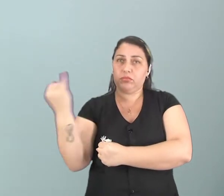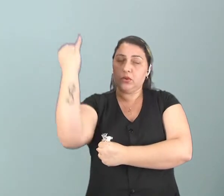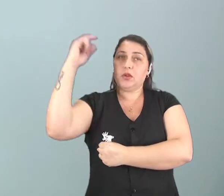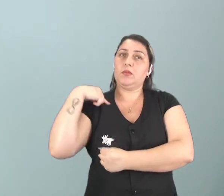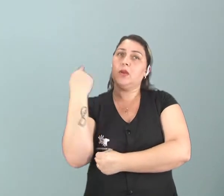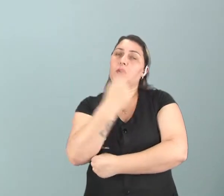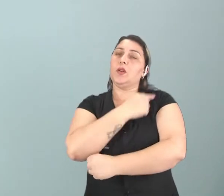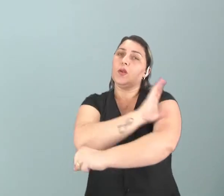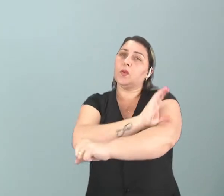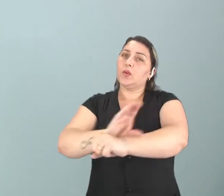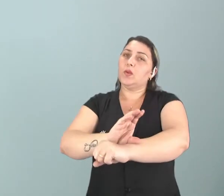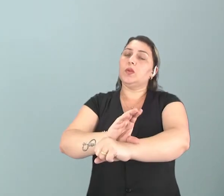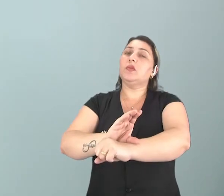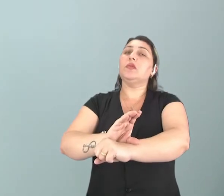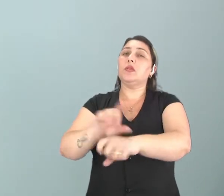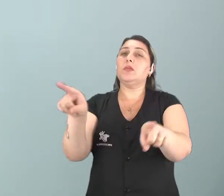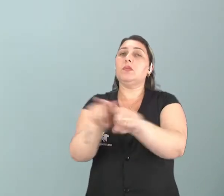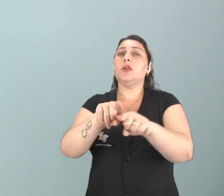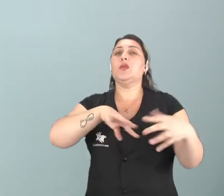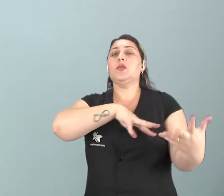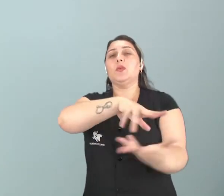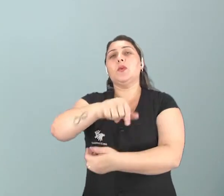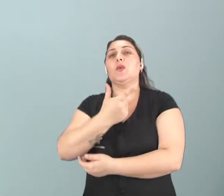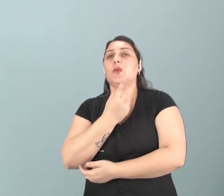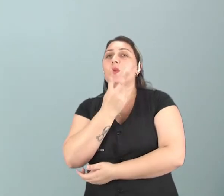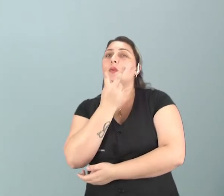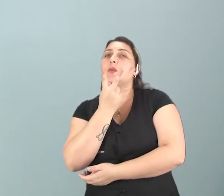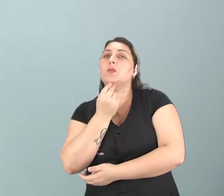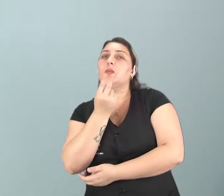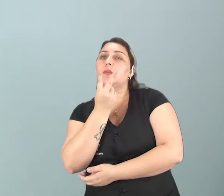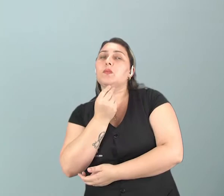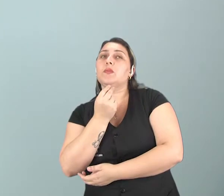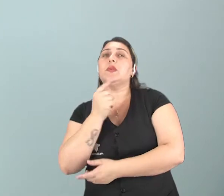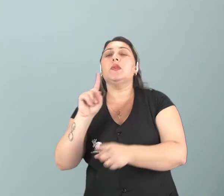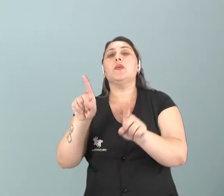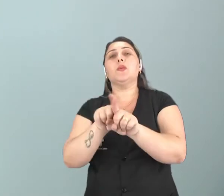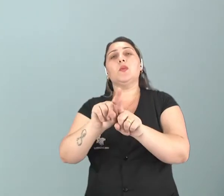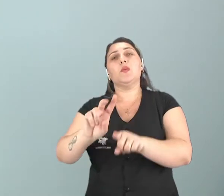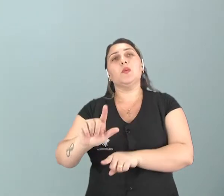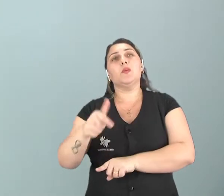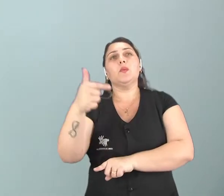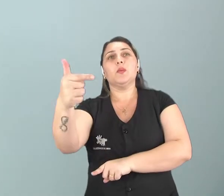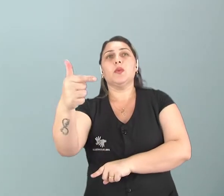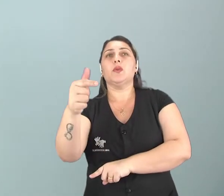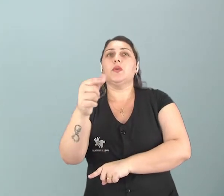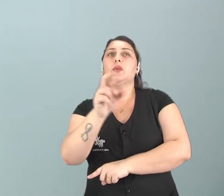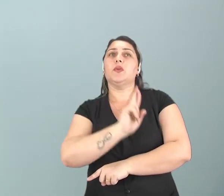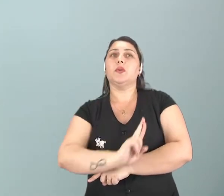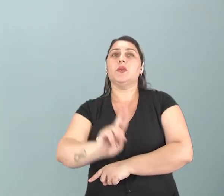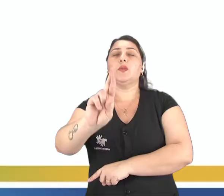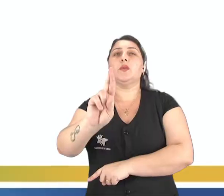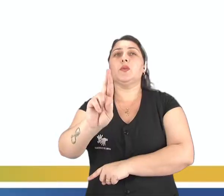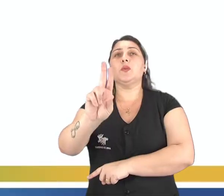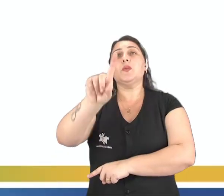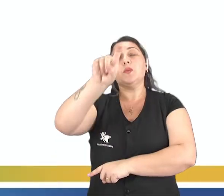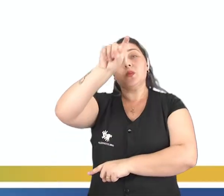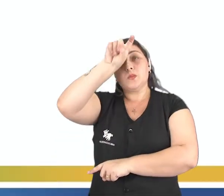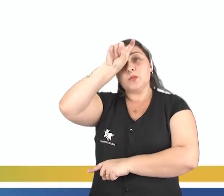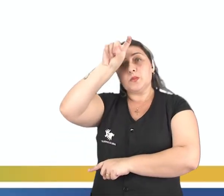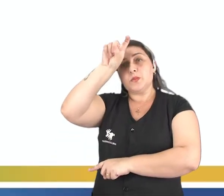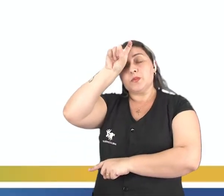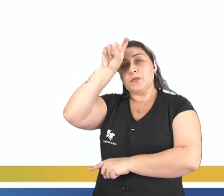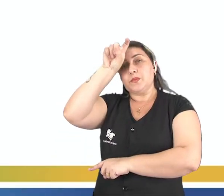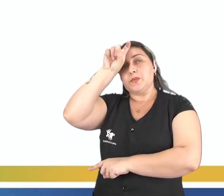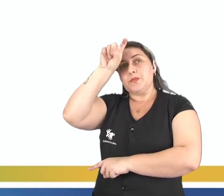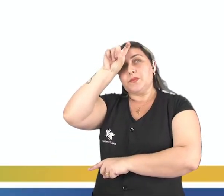a nossa cultura e para a cultura do mundo, Machado de Assis. Vamos então para o próximo representante. O próximo